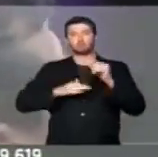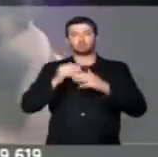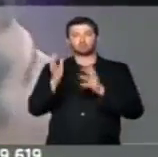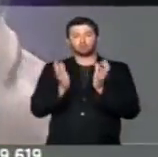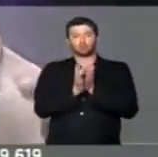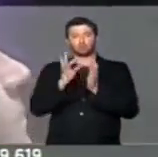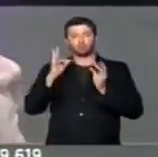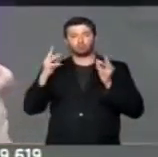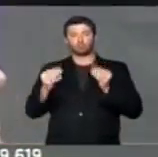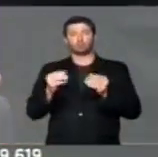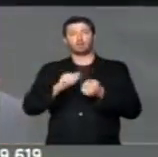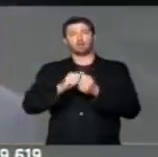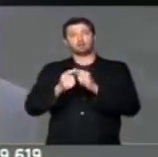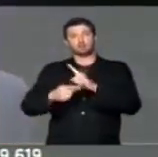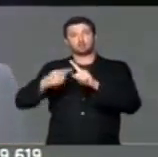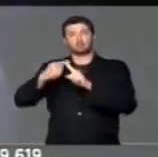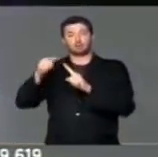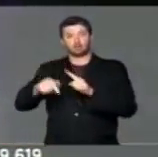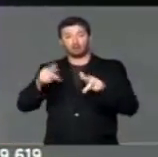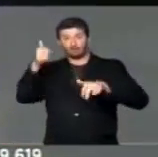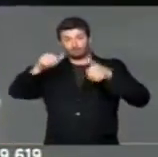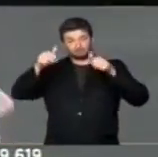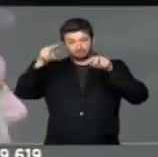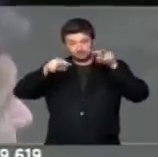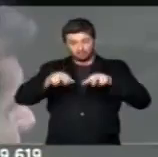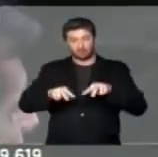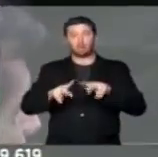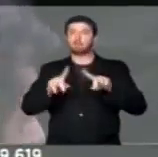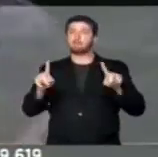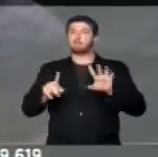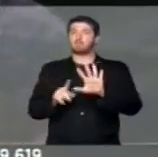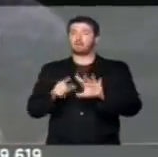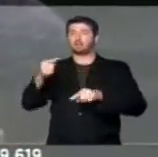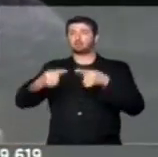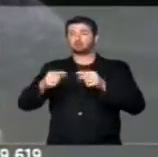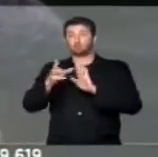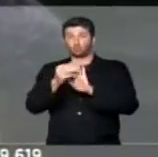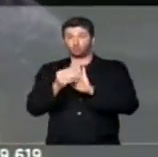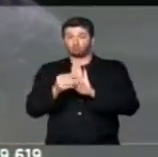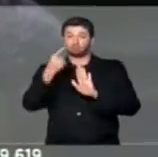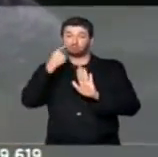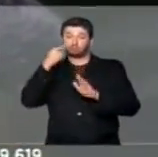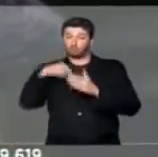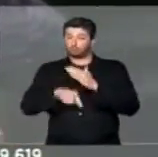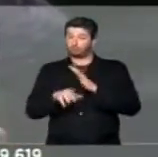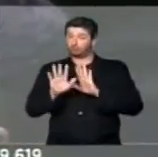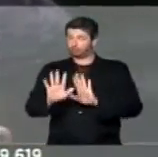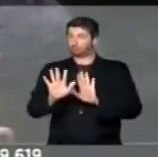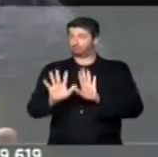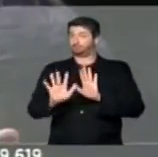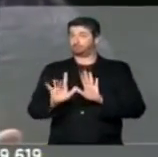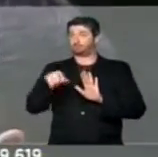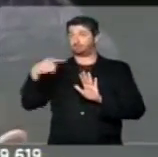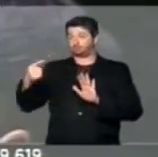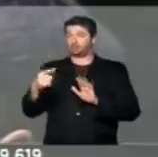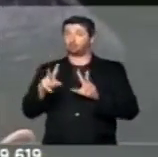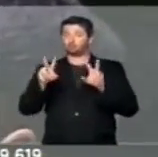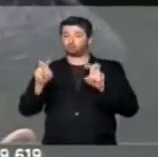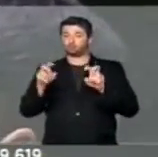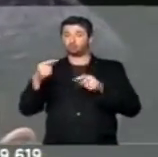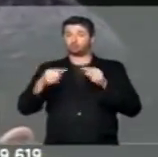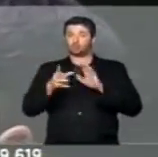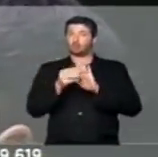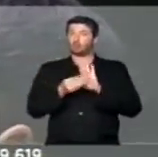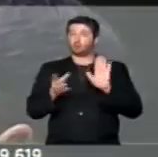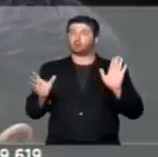têm pedido reajuste aqui para ser apreciado. Agora, a discussão do mérito, nós vamos ter que aprofundar nessa matéria depois com relação à discussão